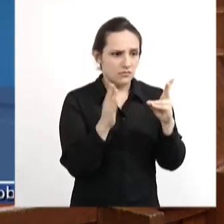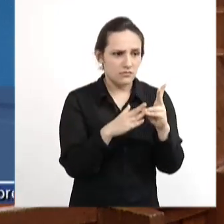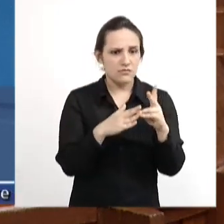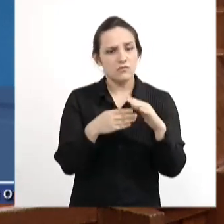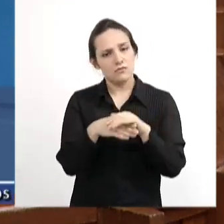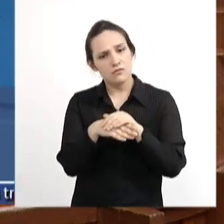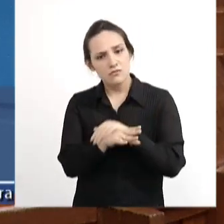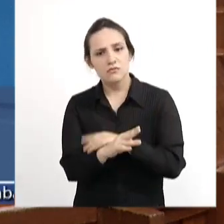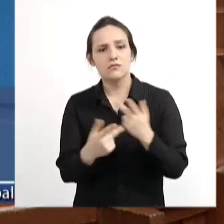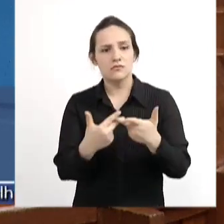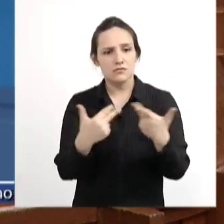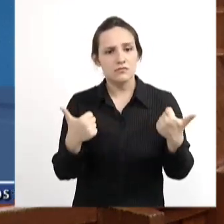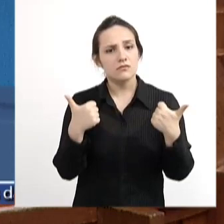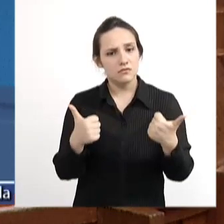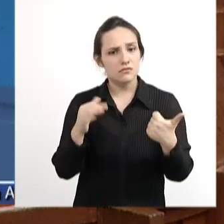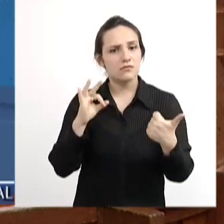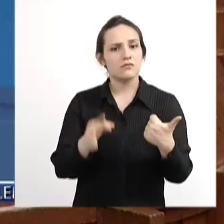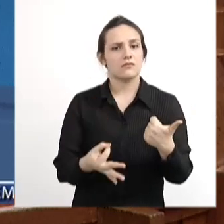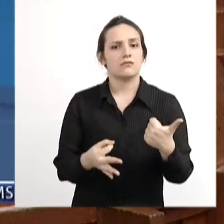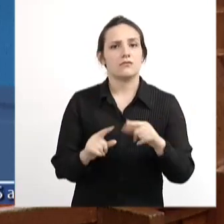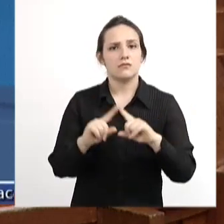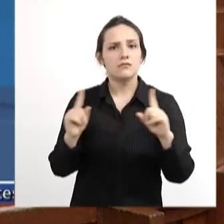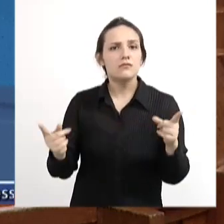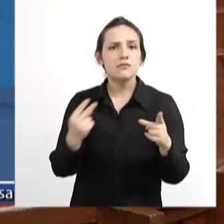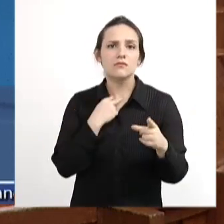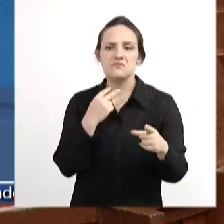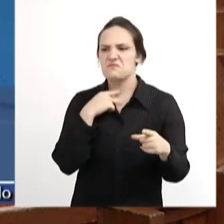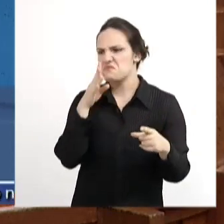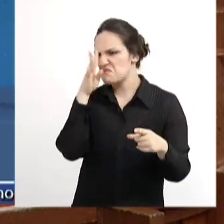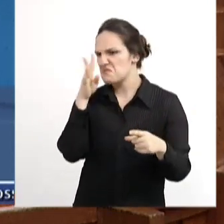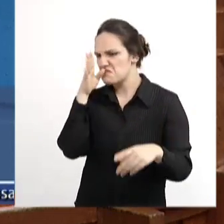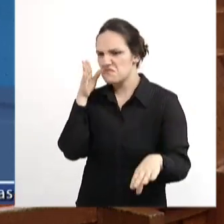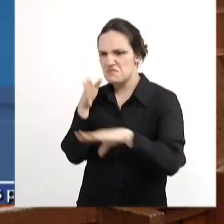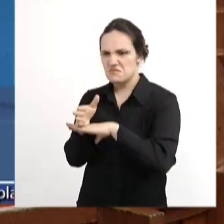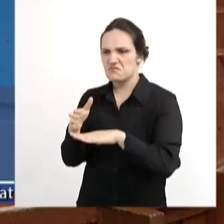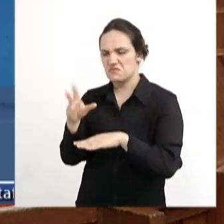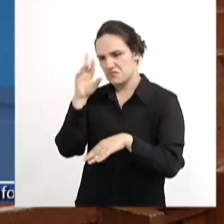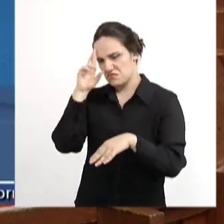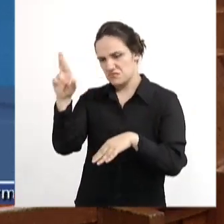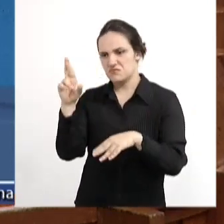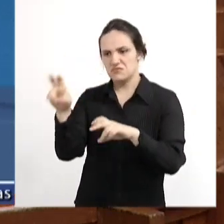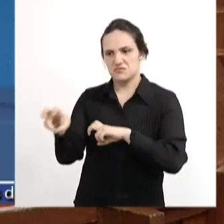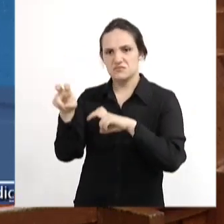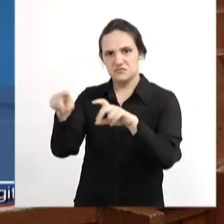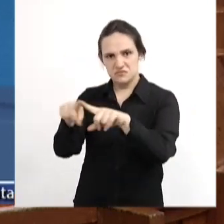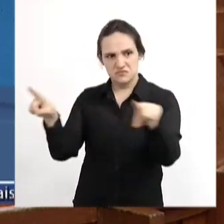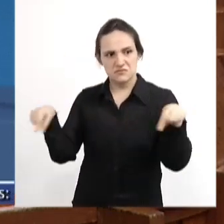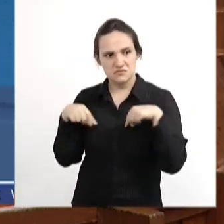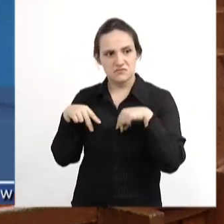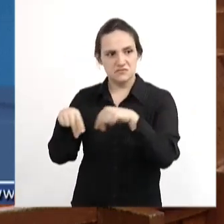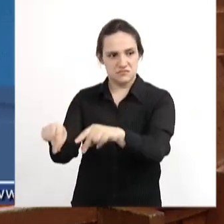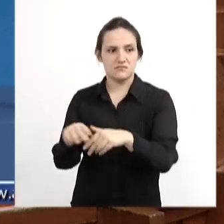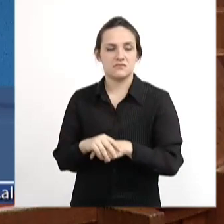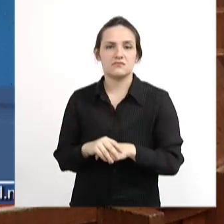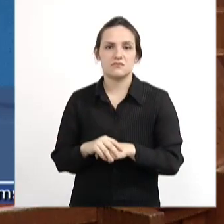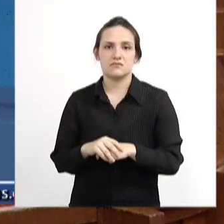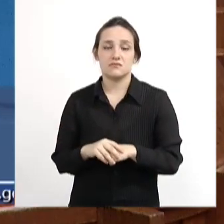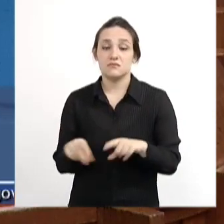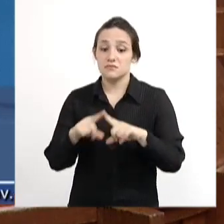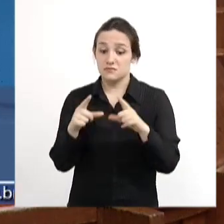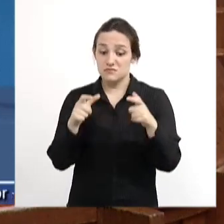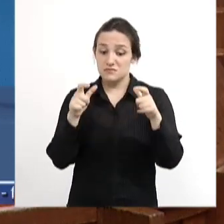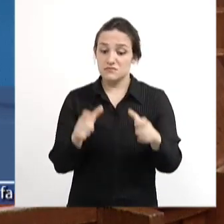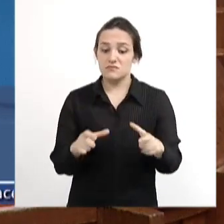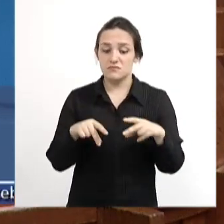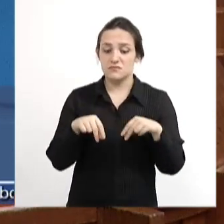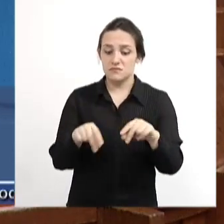ele sobreviver, sim, mas não numa propriedade do índio, porque o índio não é proprietário, é numa propriedade da União,